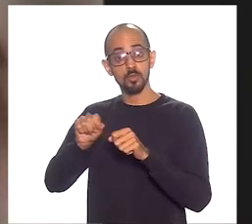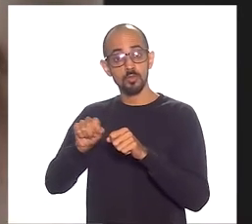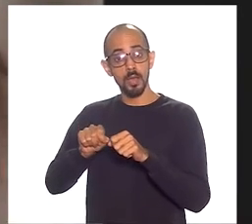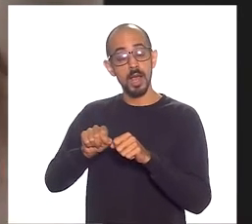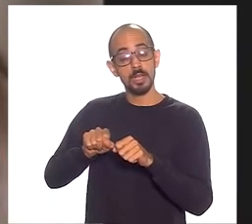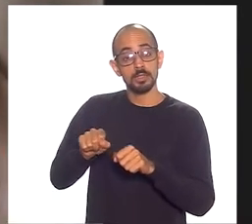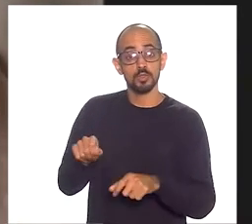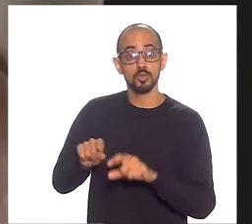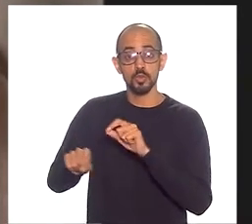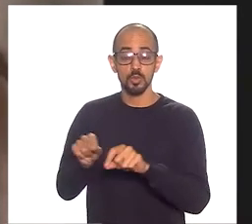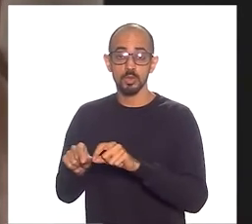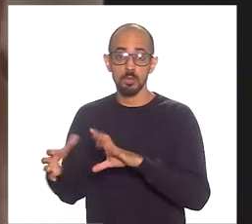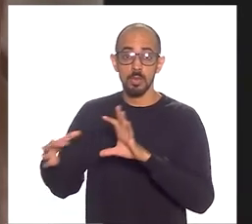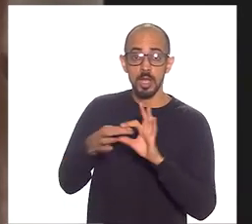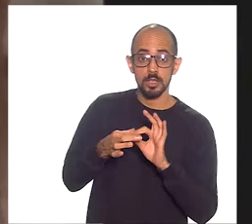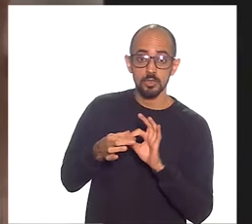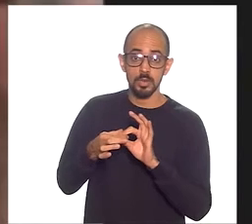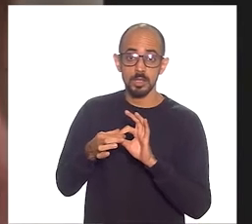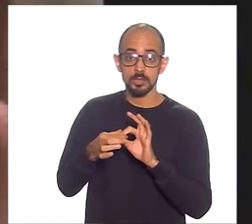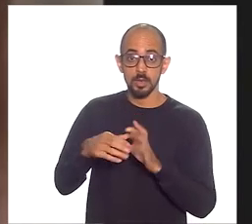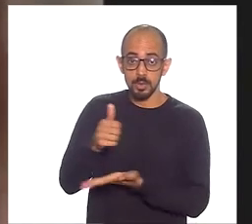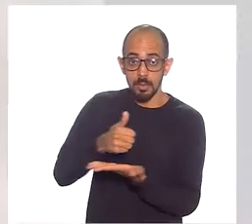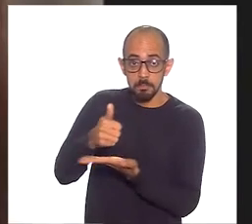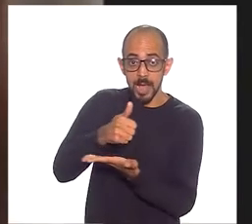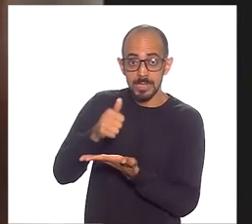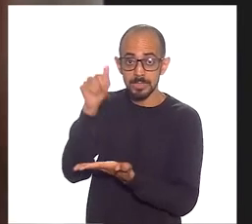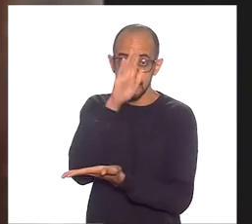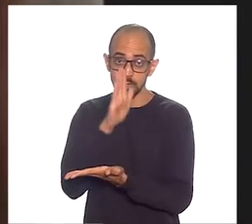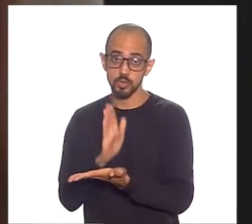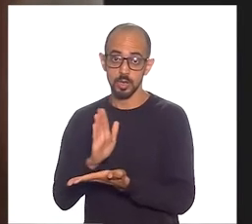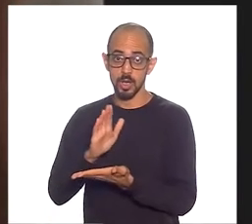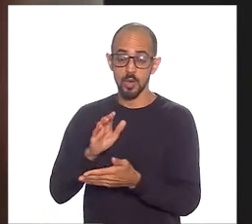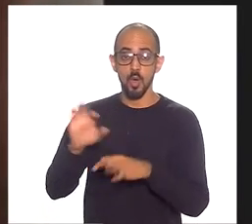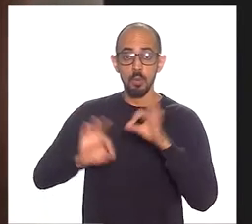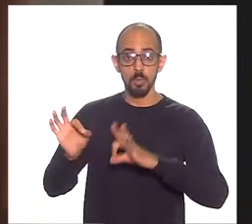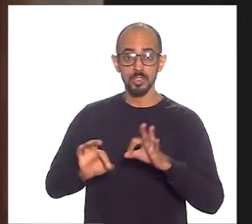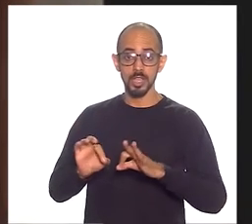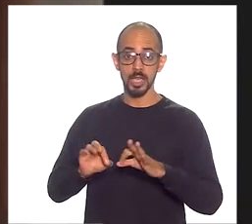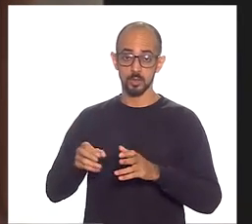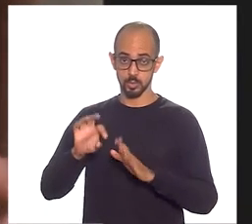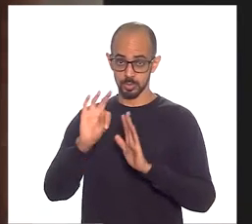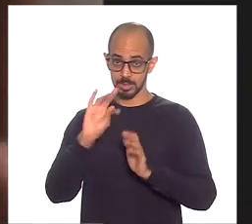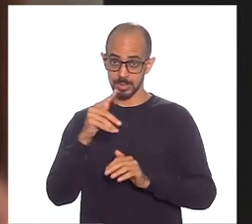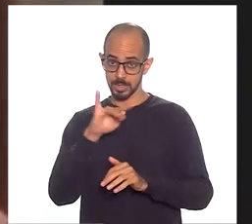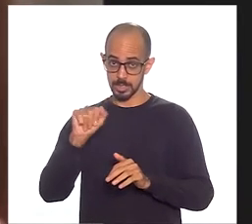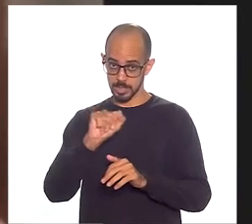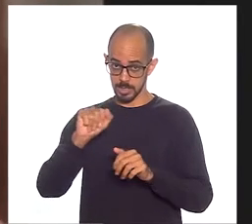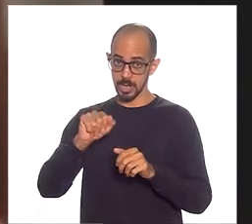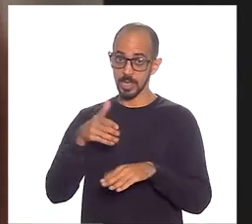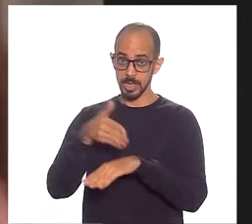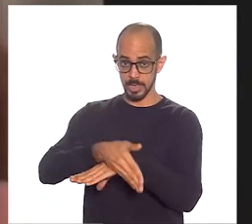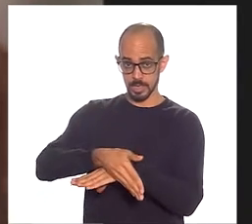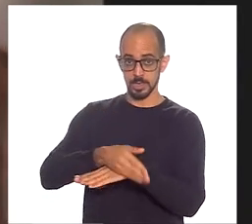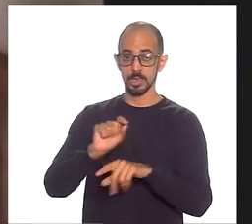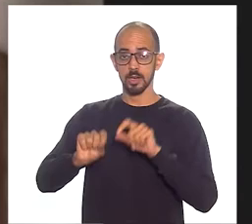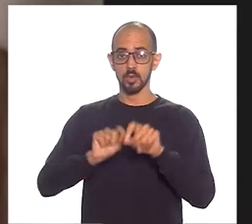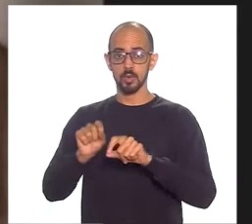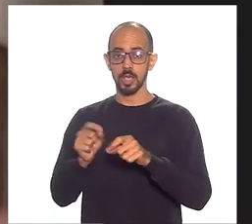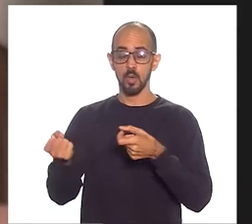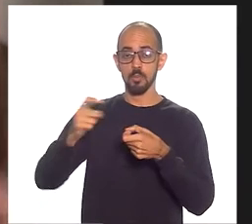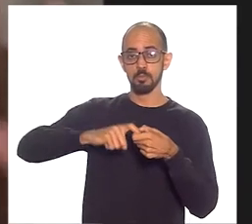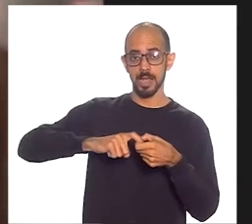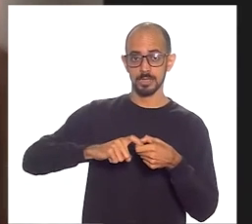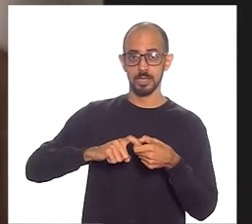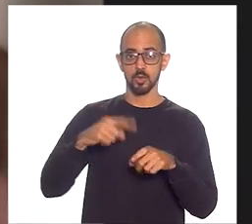uma integração com o componente da Base Nacional Comum Curricular. O projeto Trilha Empreendedora, ele entra como um